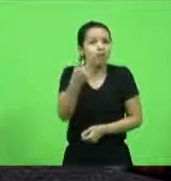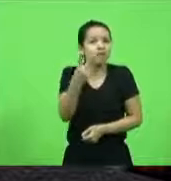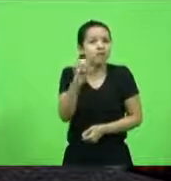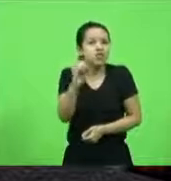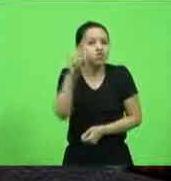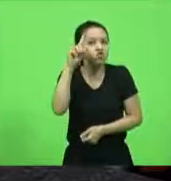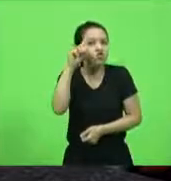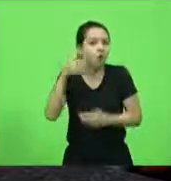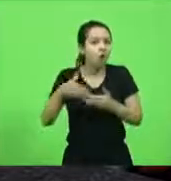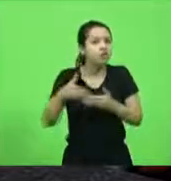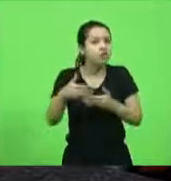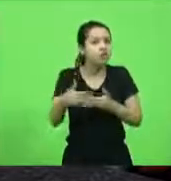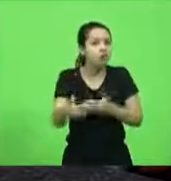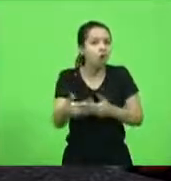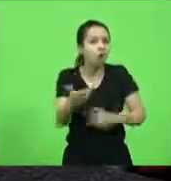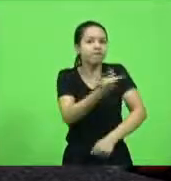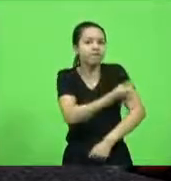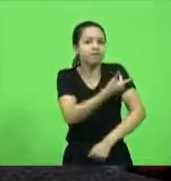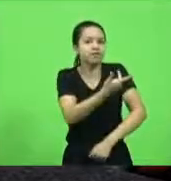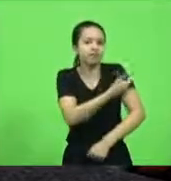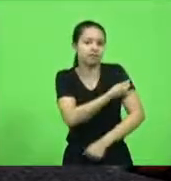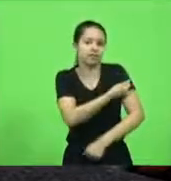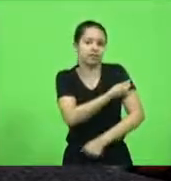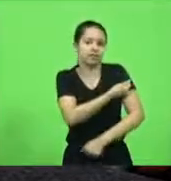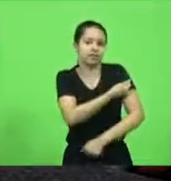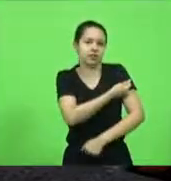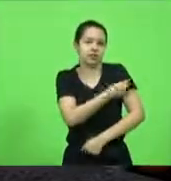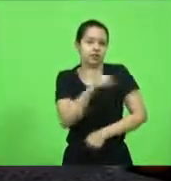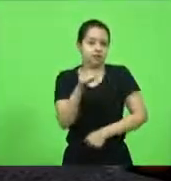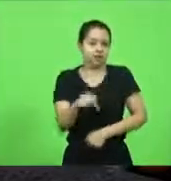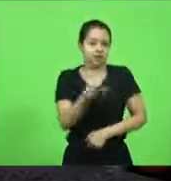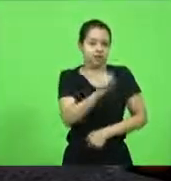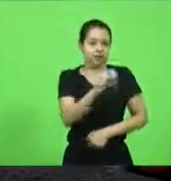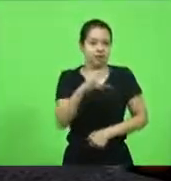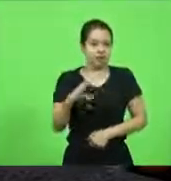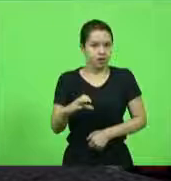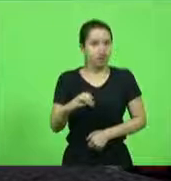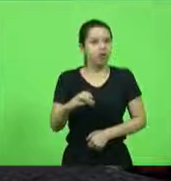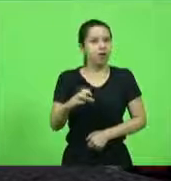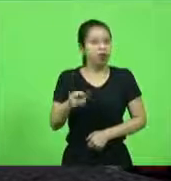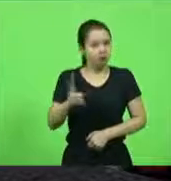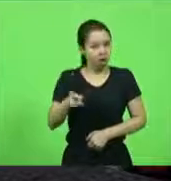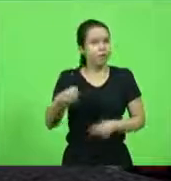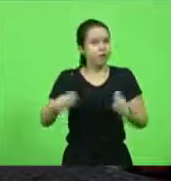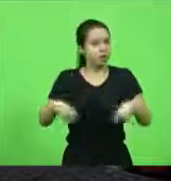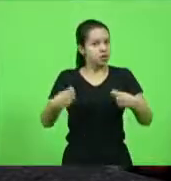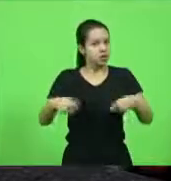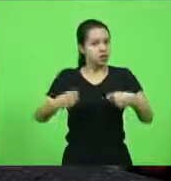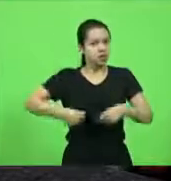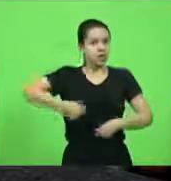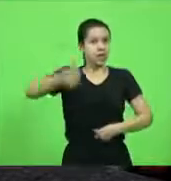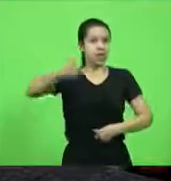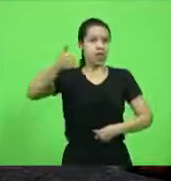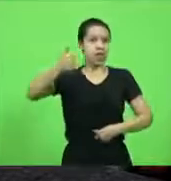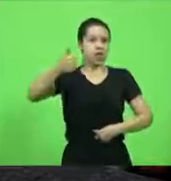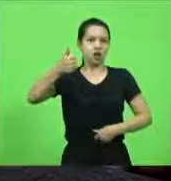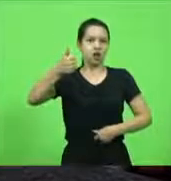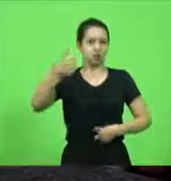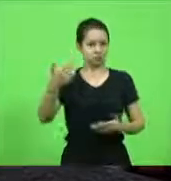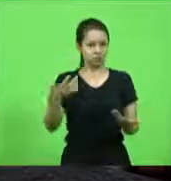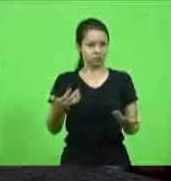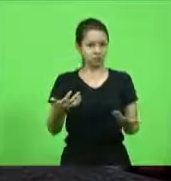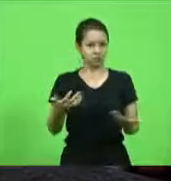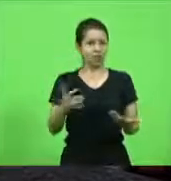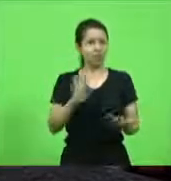e é Santa Catarina mesmo, que tem que estar sempre na linha de frente, aplicou apenas, segundo os